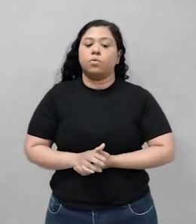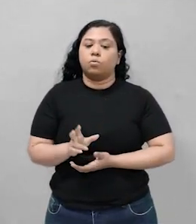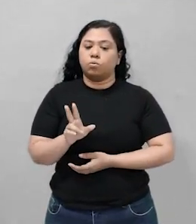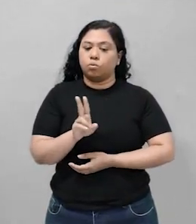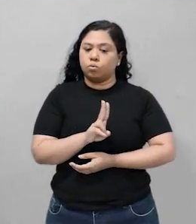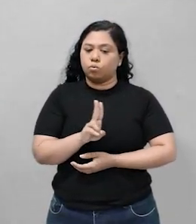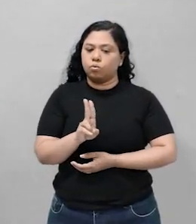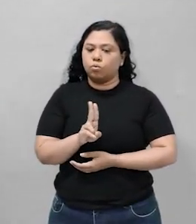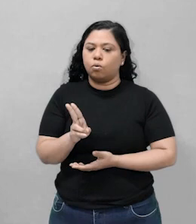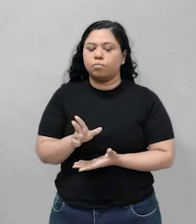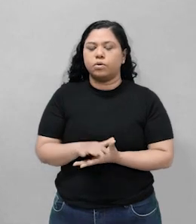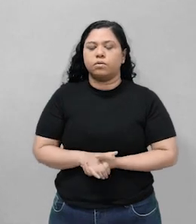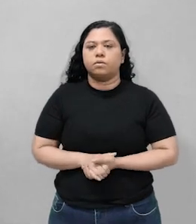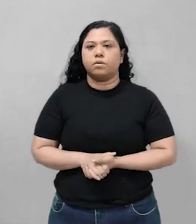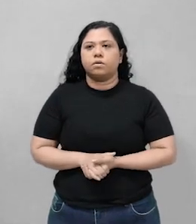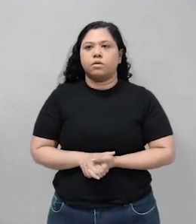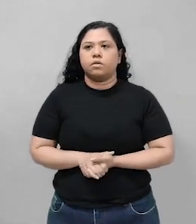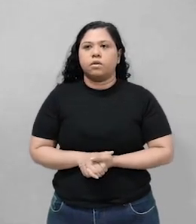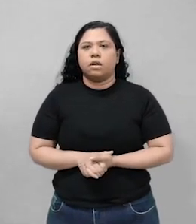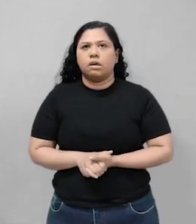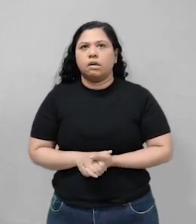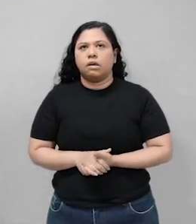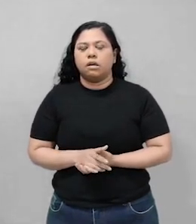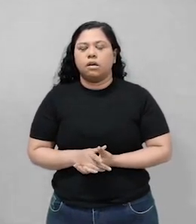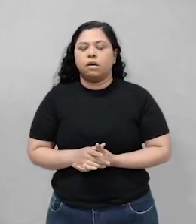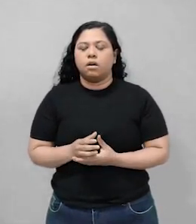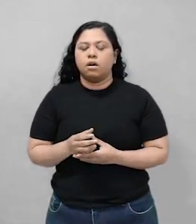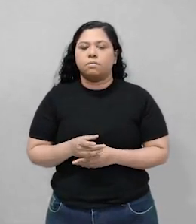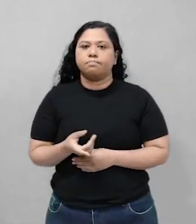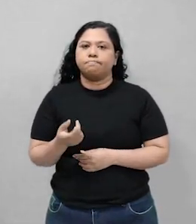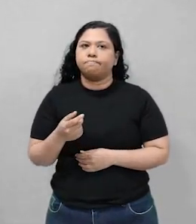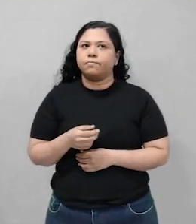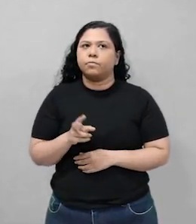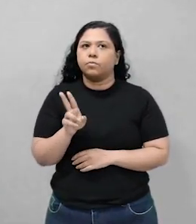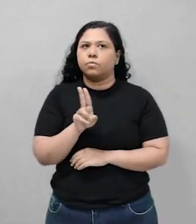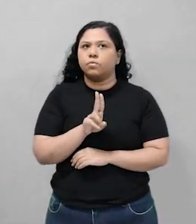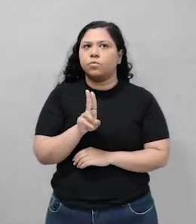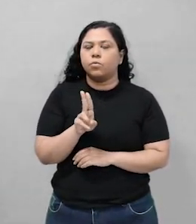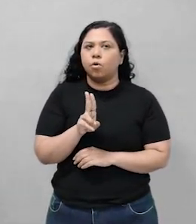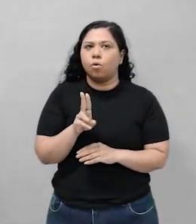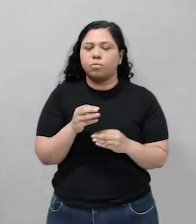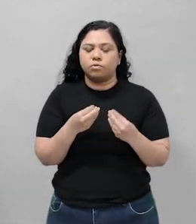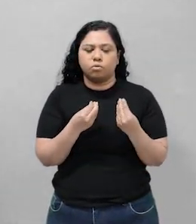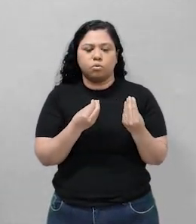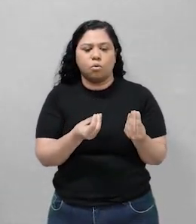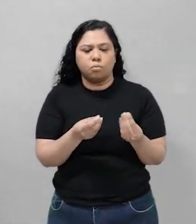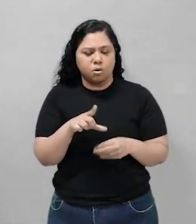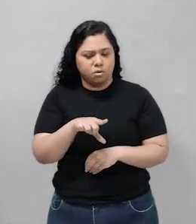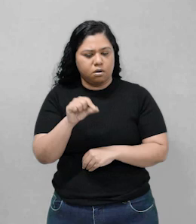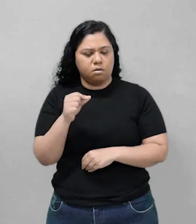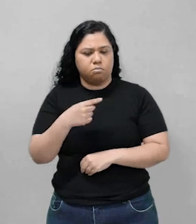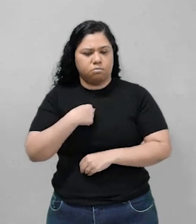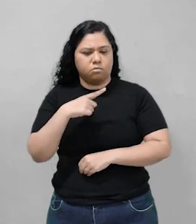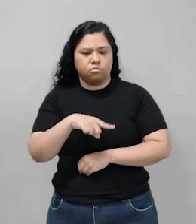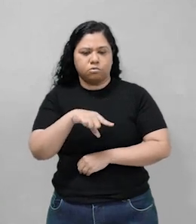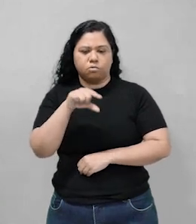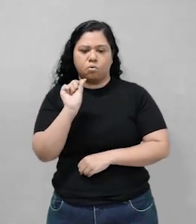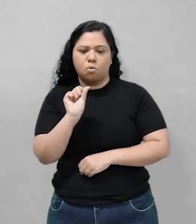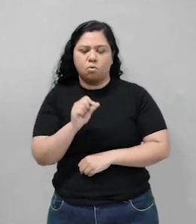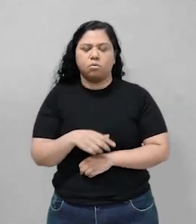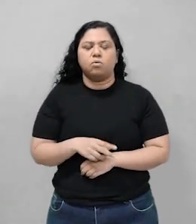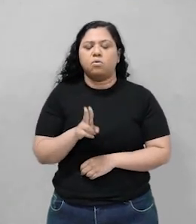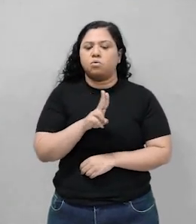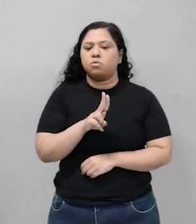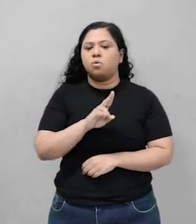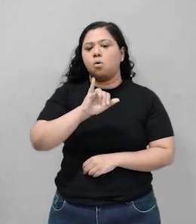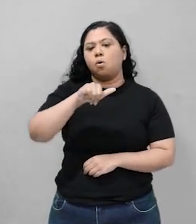orgânico, ele não vem assim de forma aleatória na nossa mente. A gente não vai dar o nome que a gente quer. Não vamos chamar de